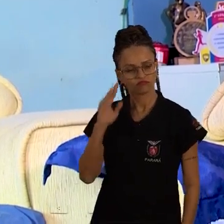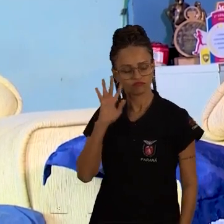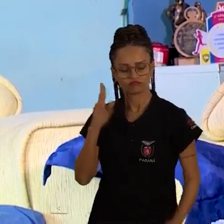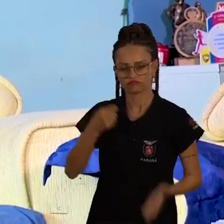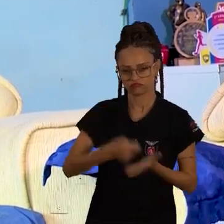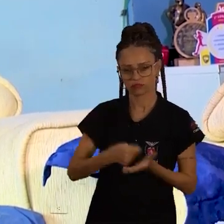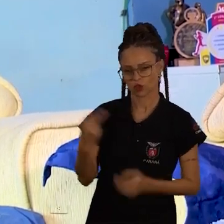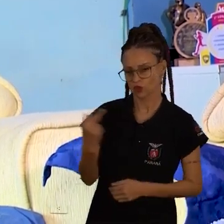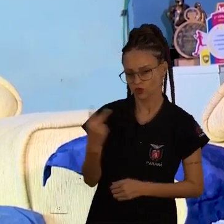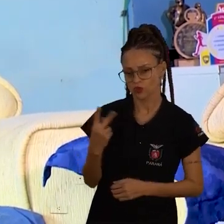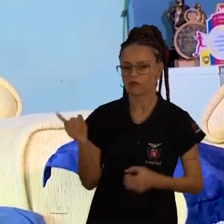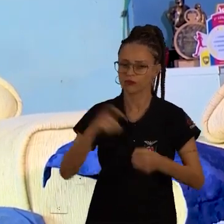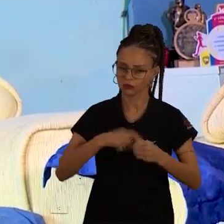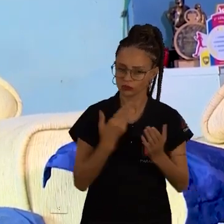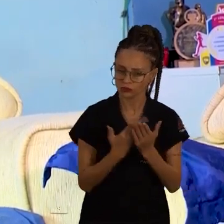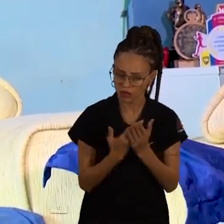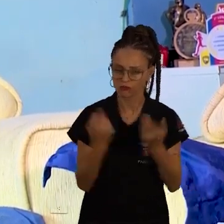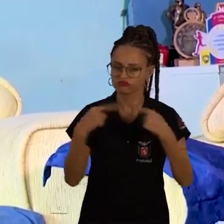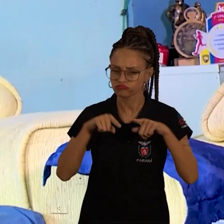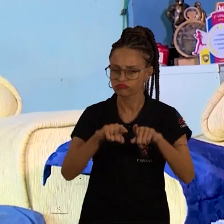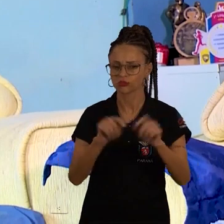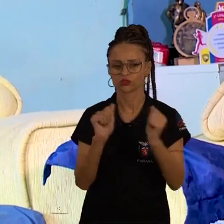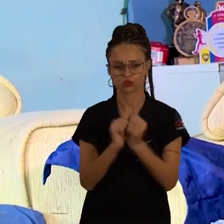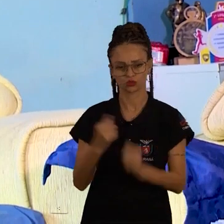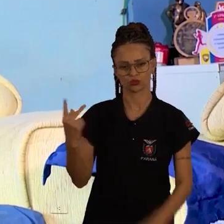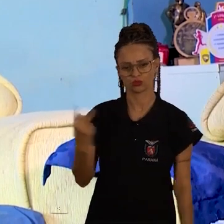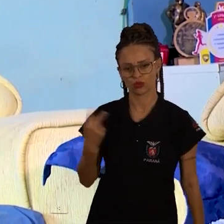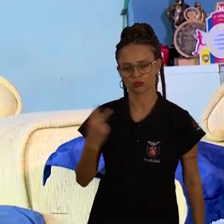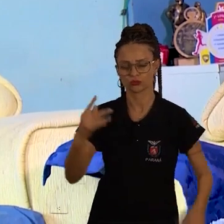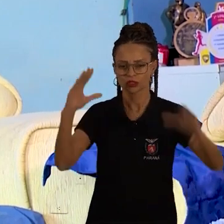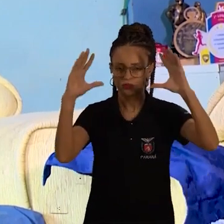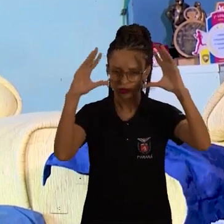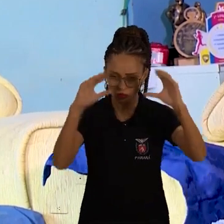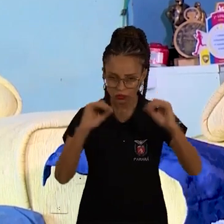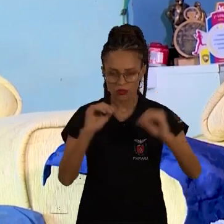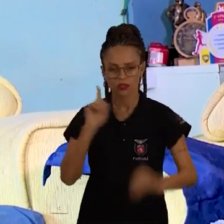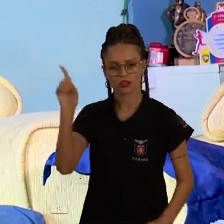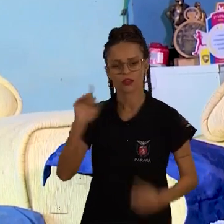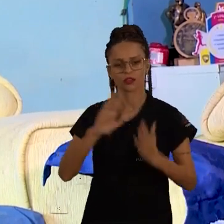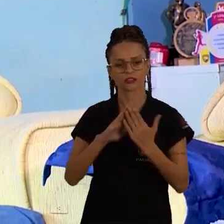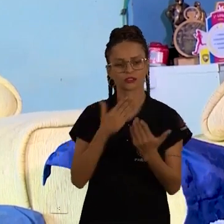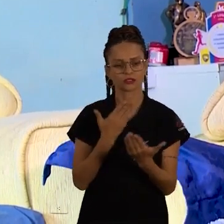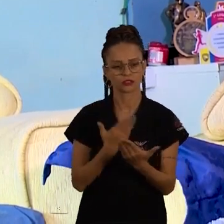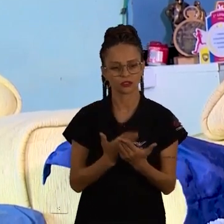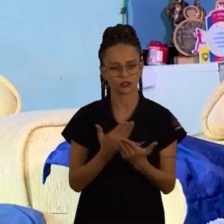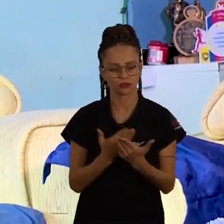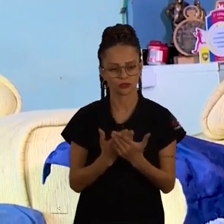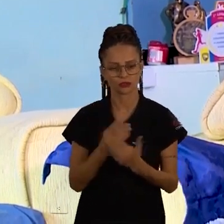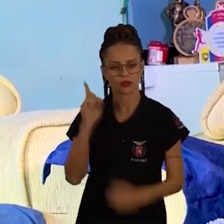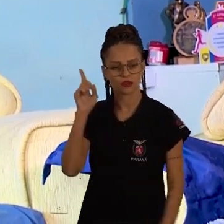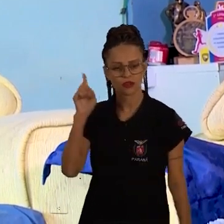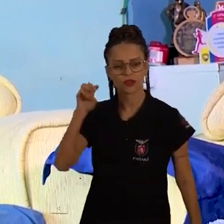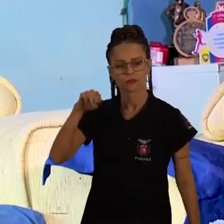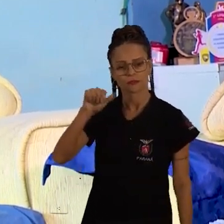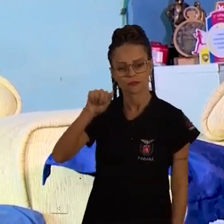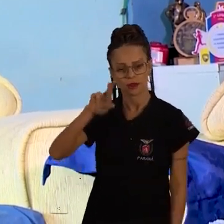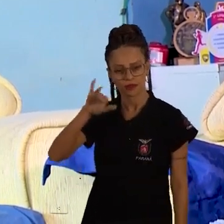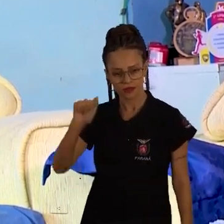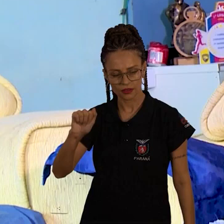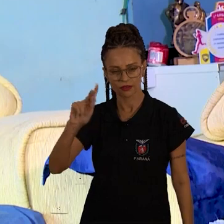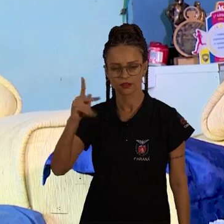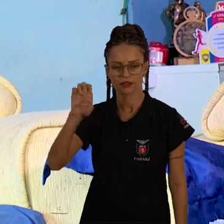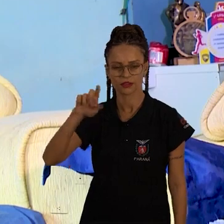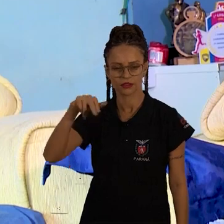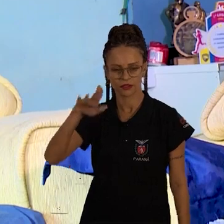Eu e ela. A gente voltou a estudar junto. Ela e eu, na noite, lá no colégio ali no Maria Helena, no